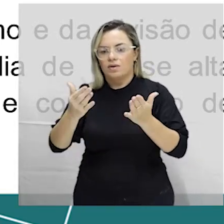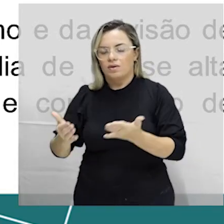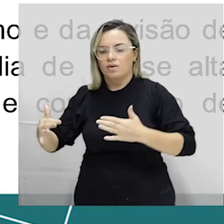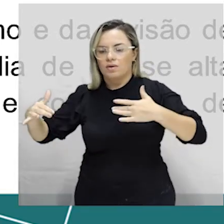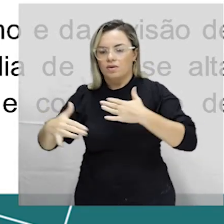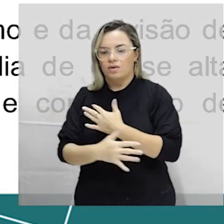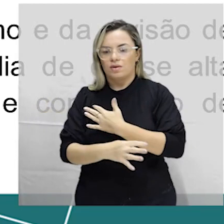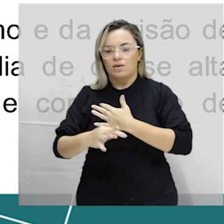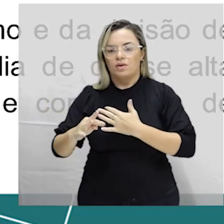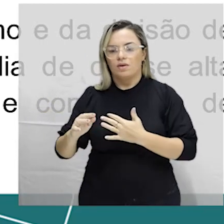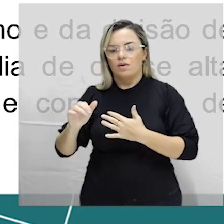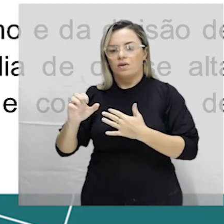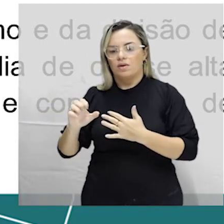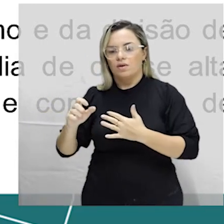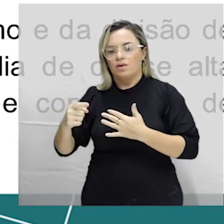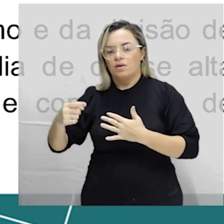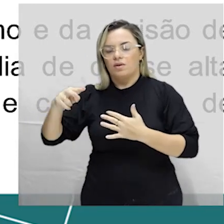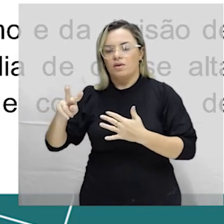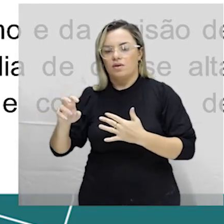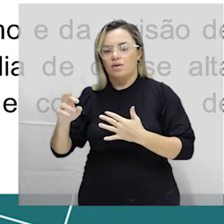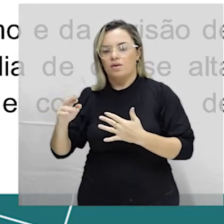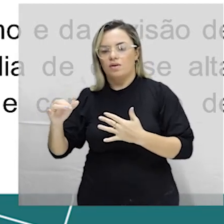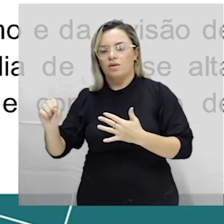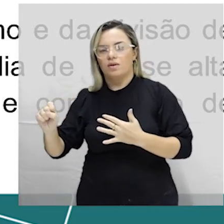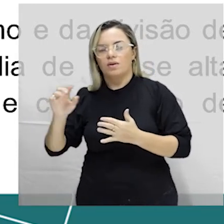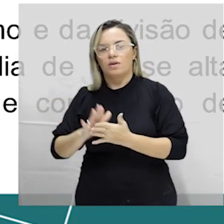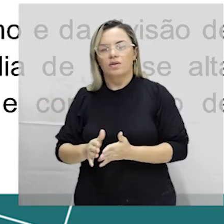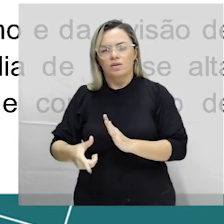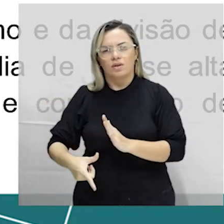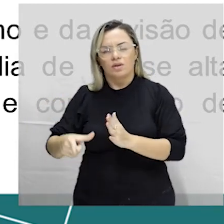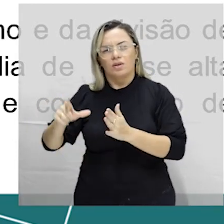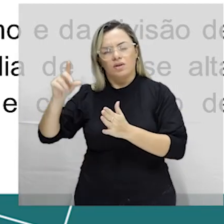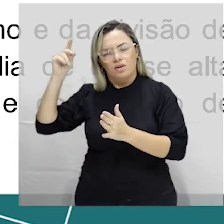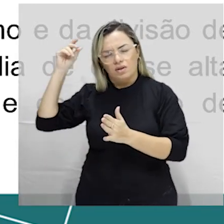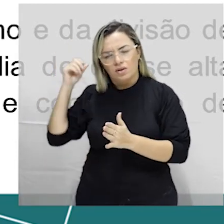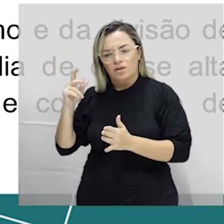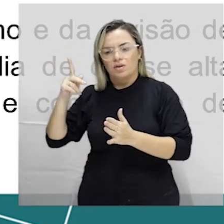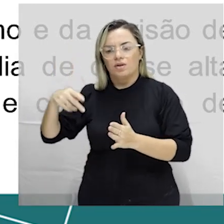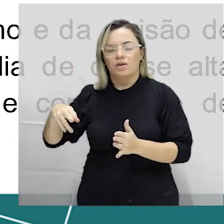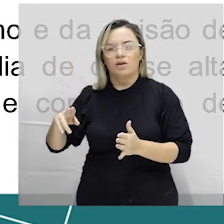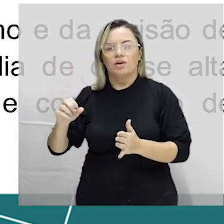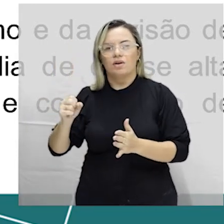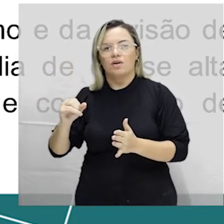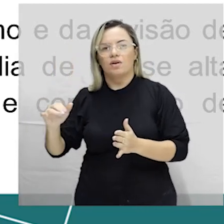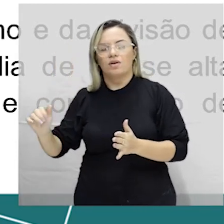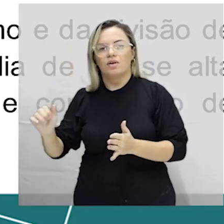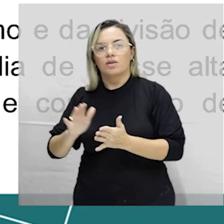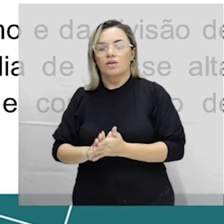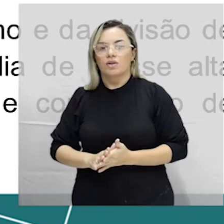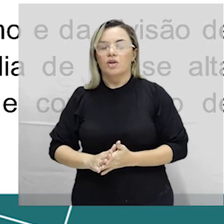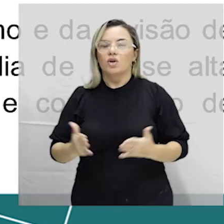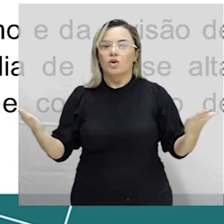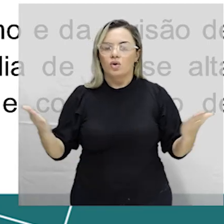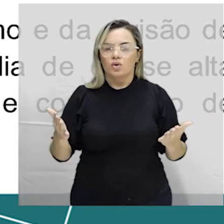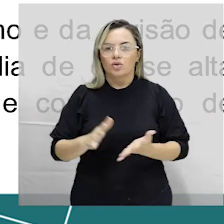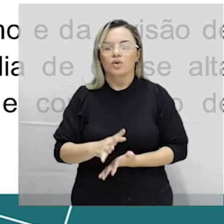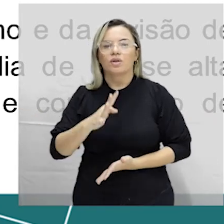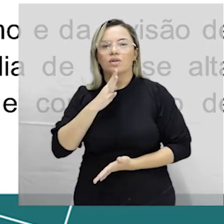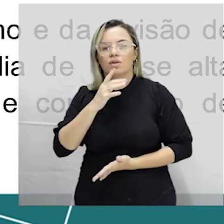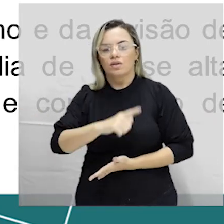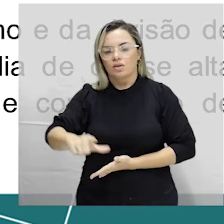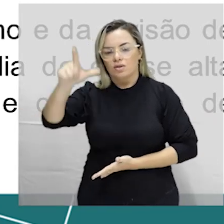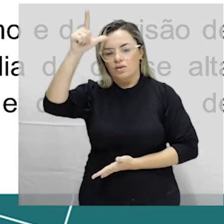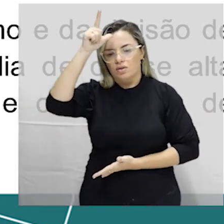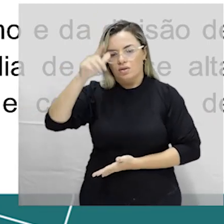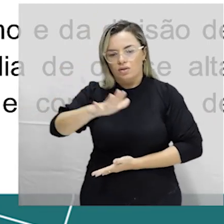que ficava no antigo Reino da Prússia, hoje em dia território alemão. Apesar de ser um dos maiores críticos do